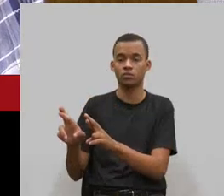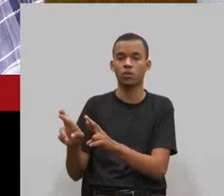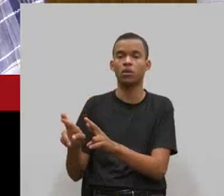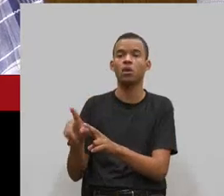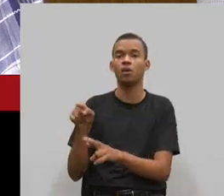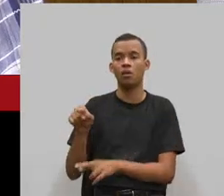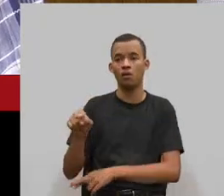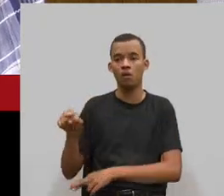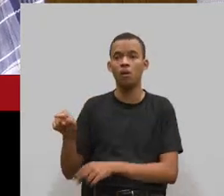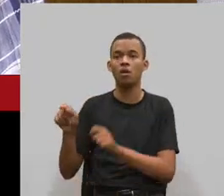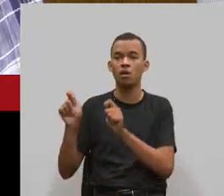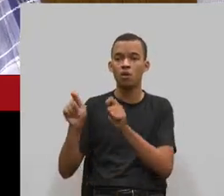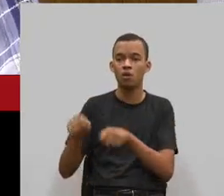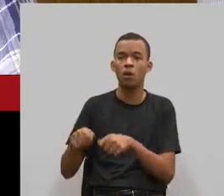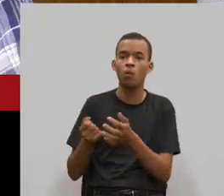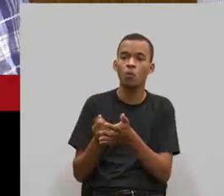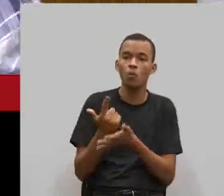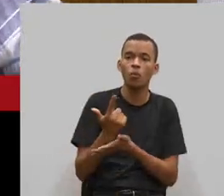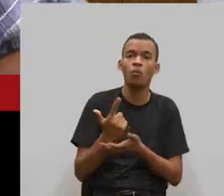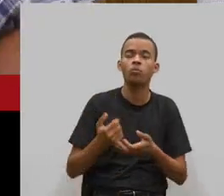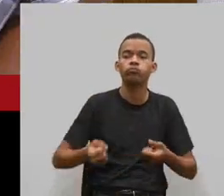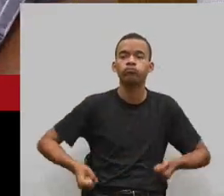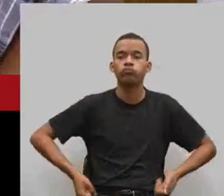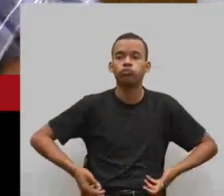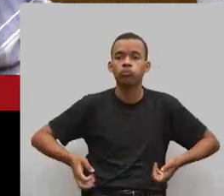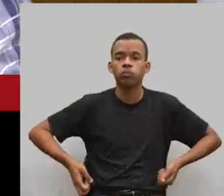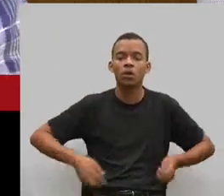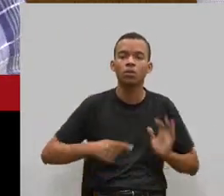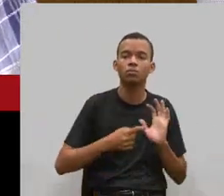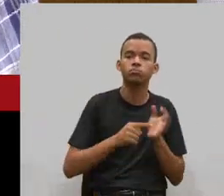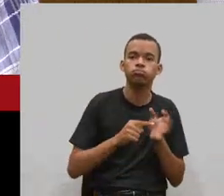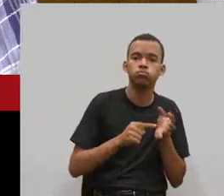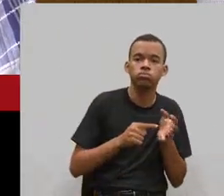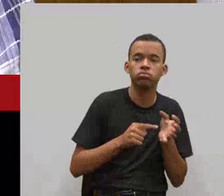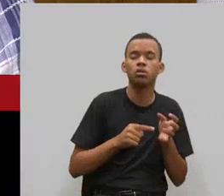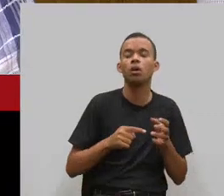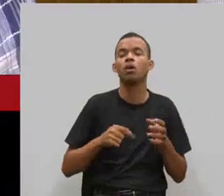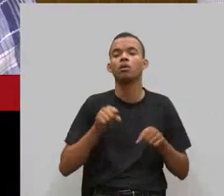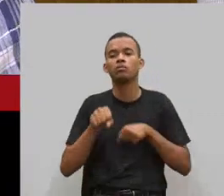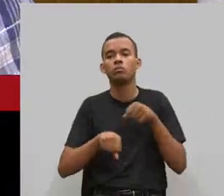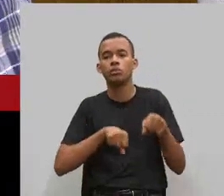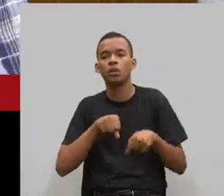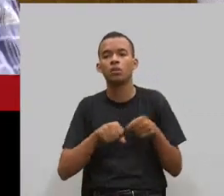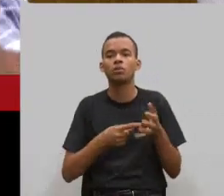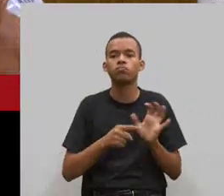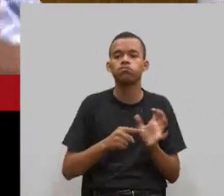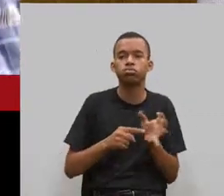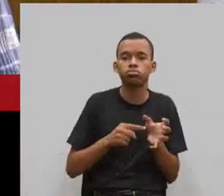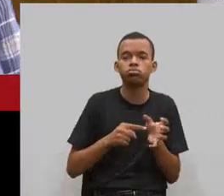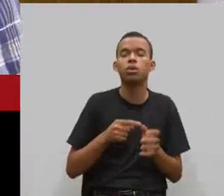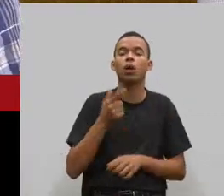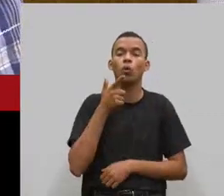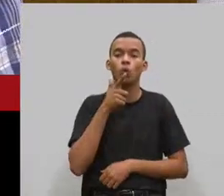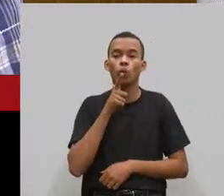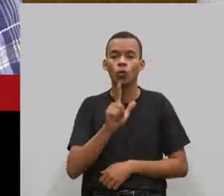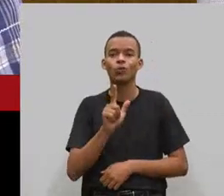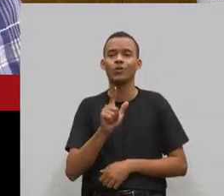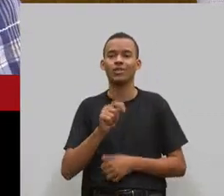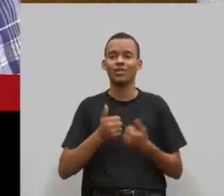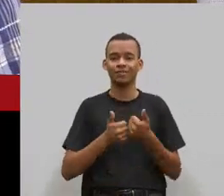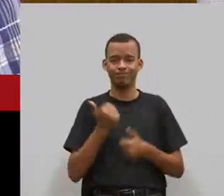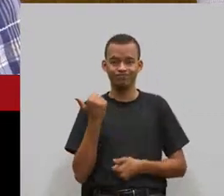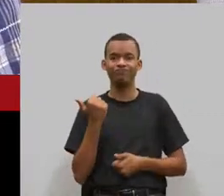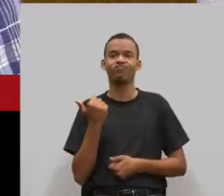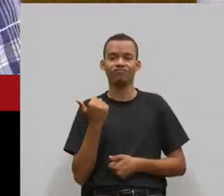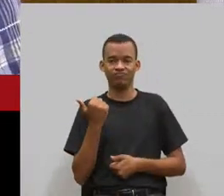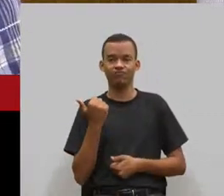comprar sua bicicleta elétrica e participar também das atividades esportivas igual o nosso amigo ali falou questão do acidente